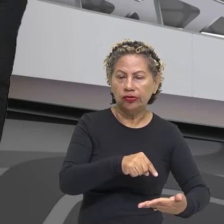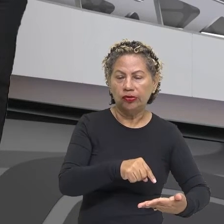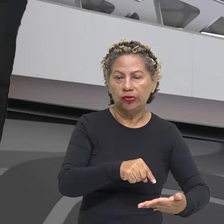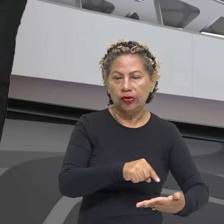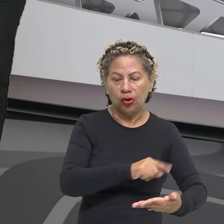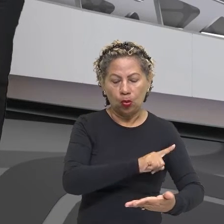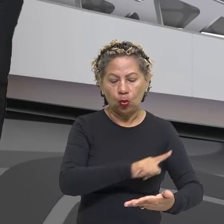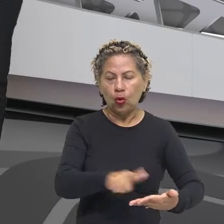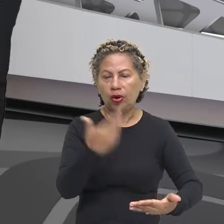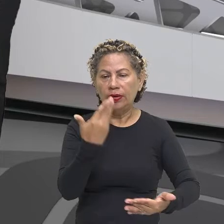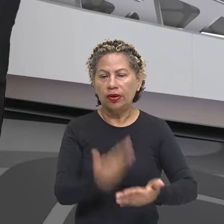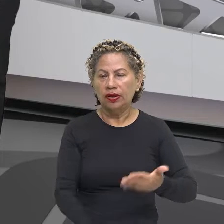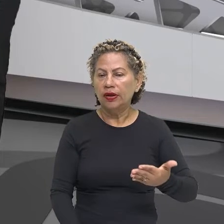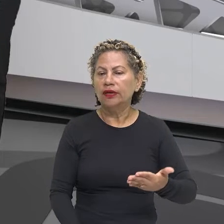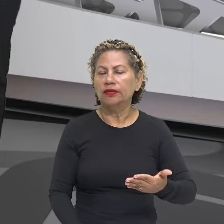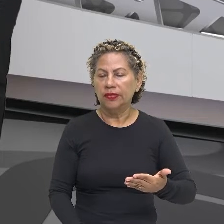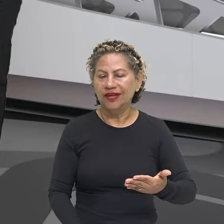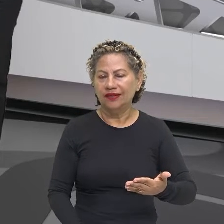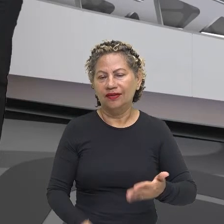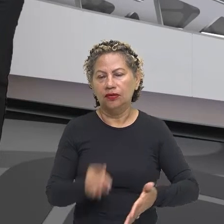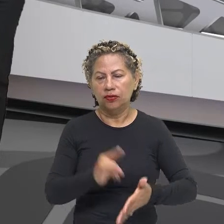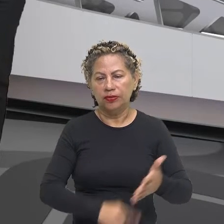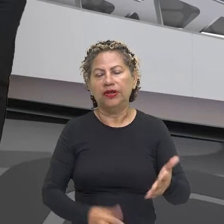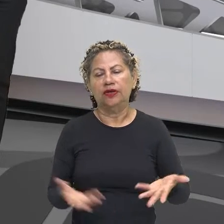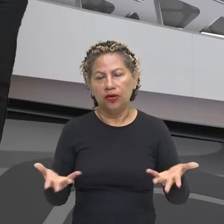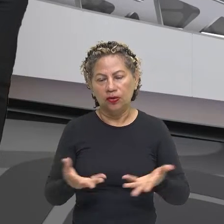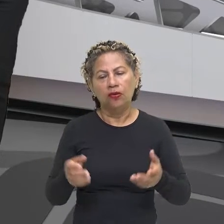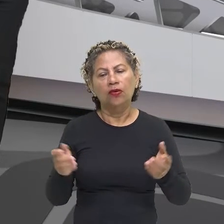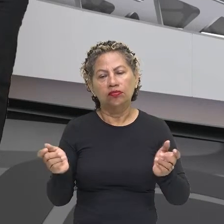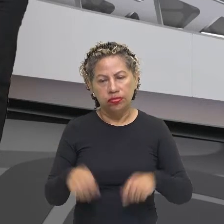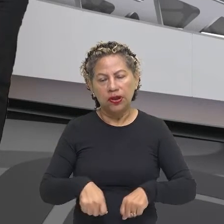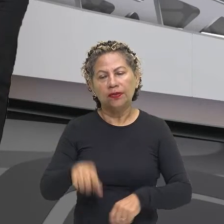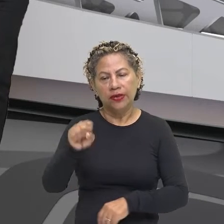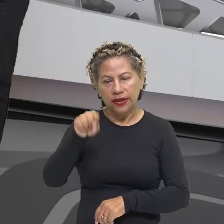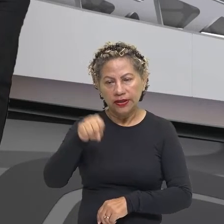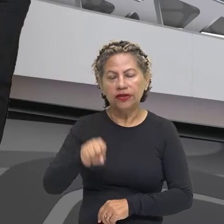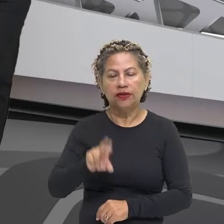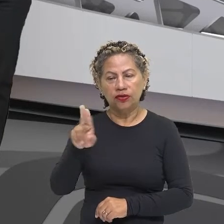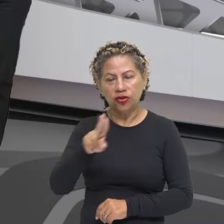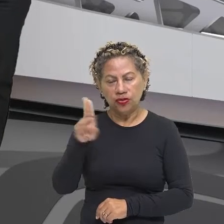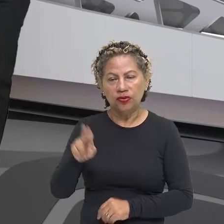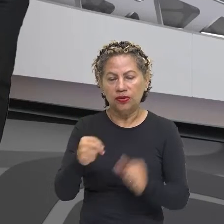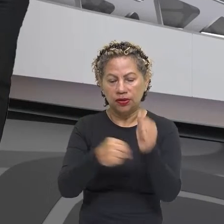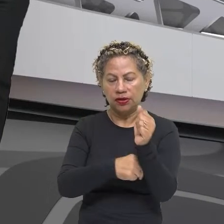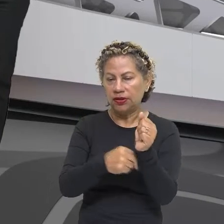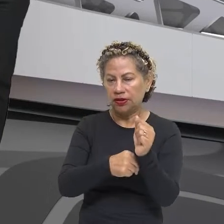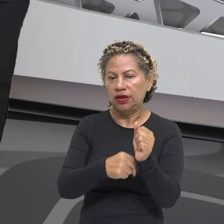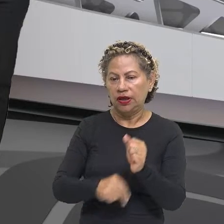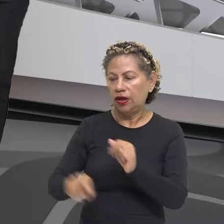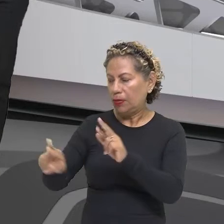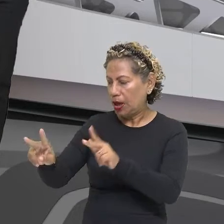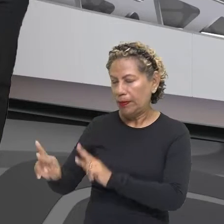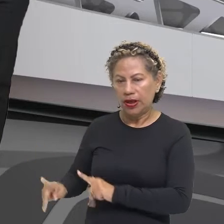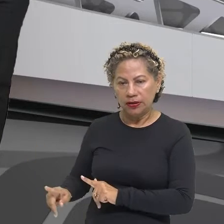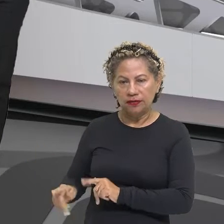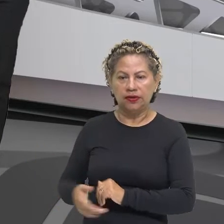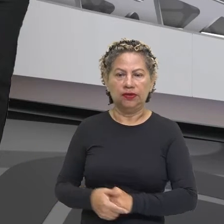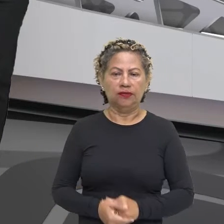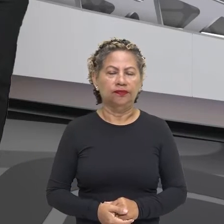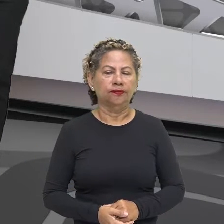aquele dano, certo? Então, dá para a gente fazer um rastreio e verificar. É super importante, é uma forma de